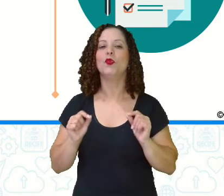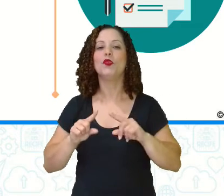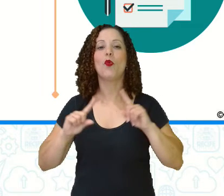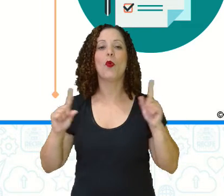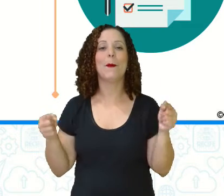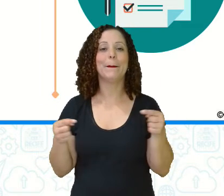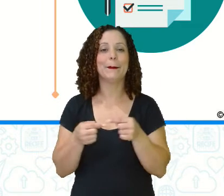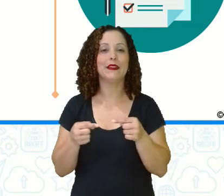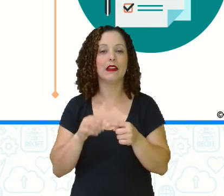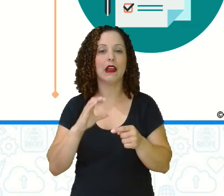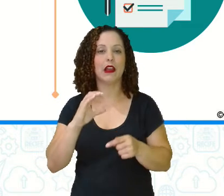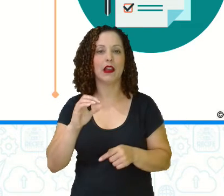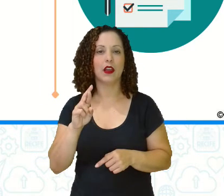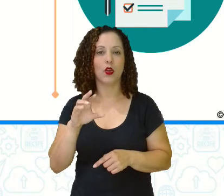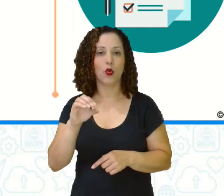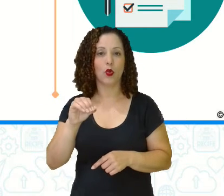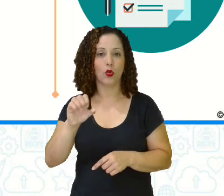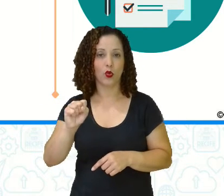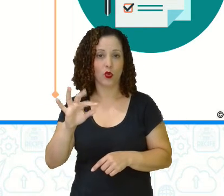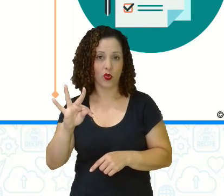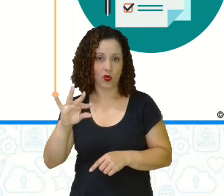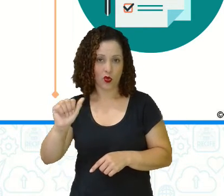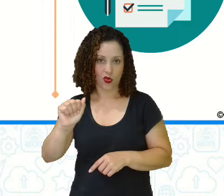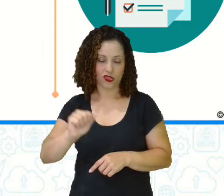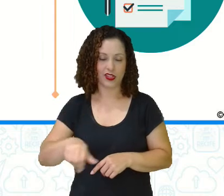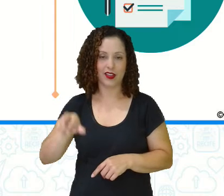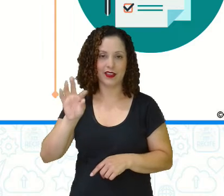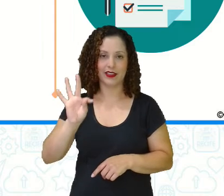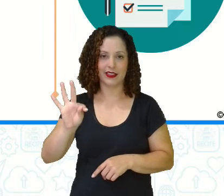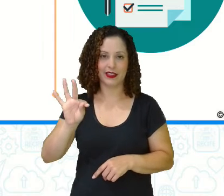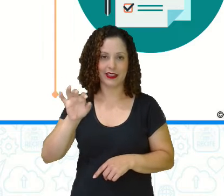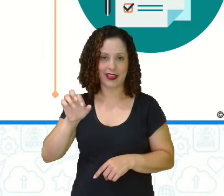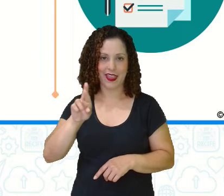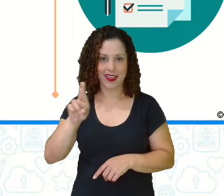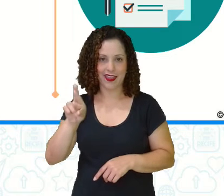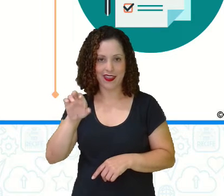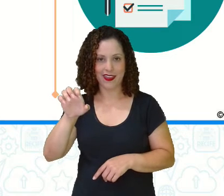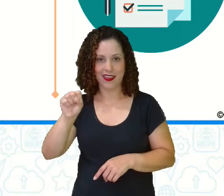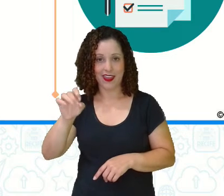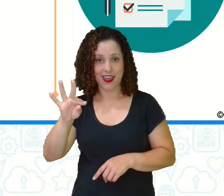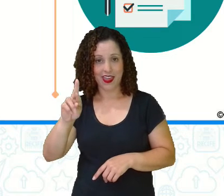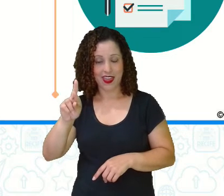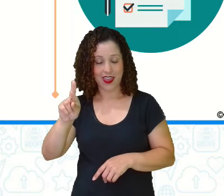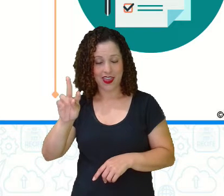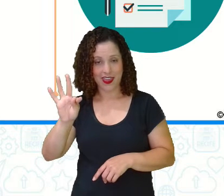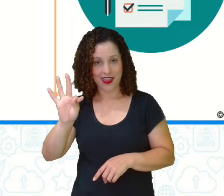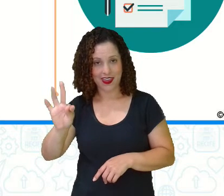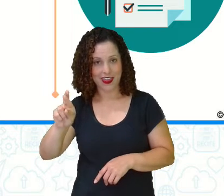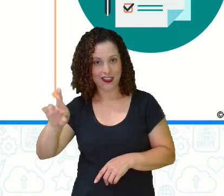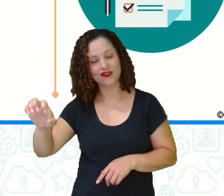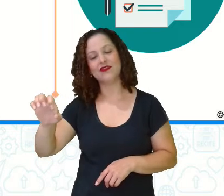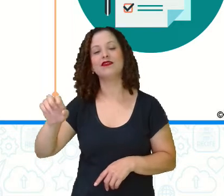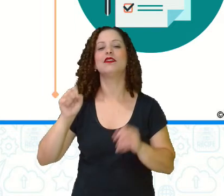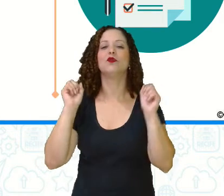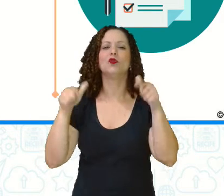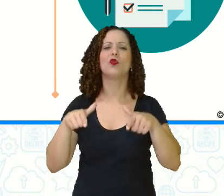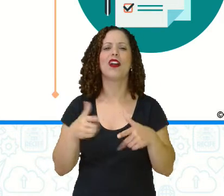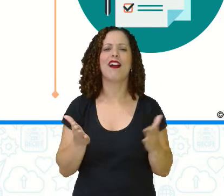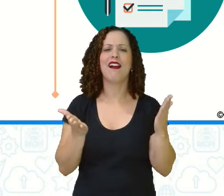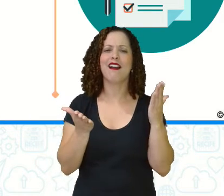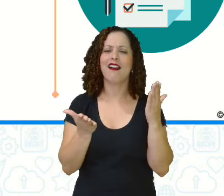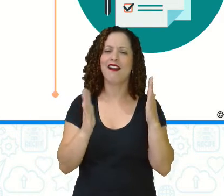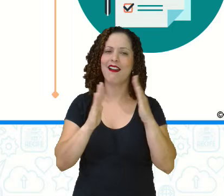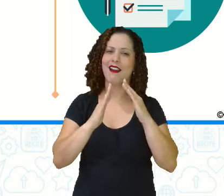crosta terrestre, a gente tem ali um espaço, né, como eu disse, um espaço onde nós estamos, né? Onde as pessoas constroem as suas casas,